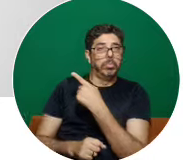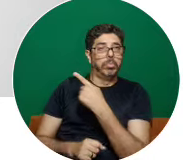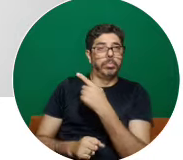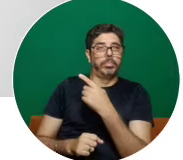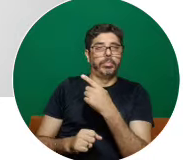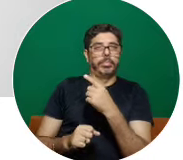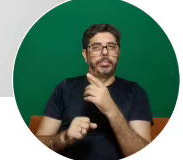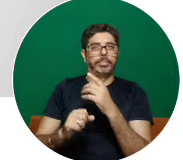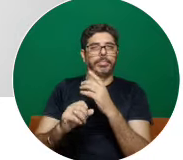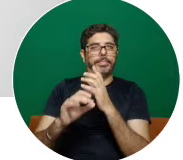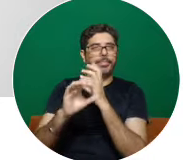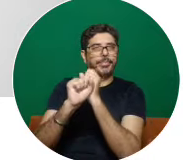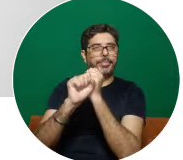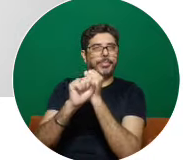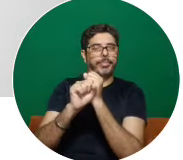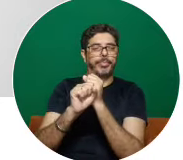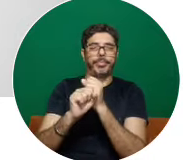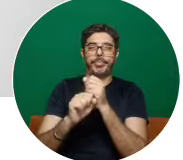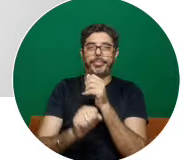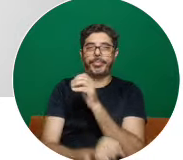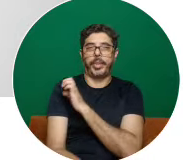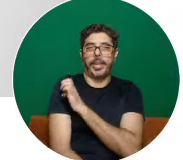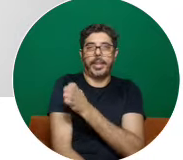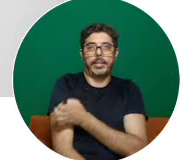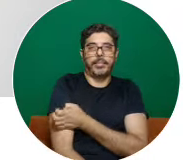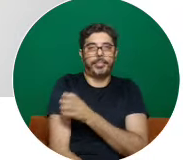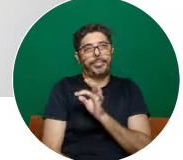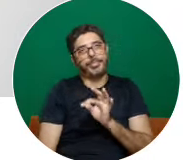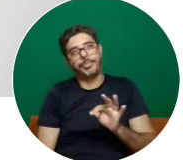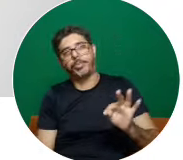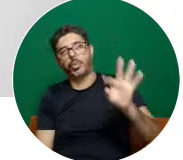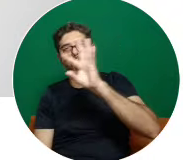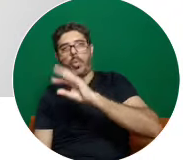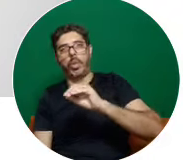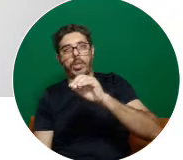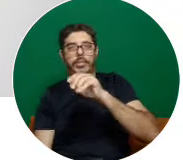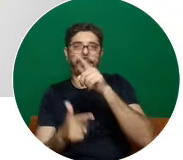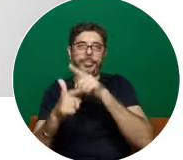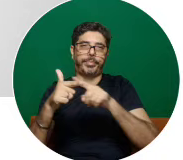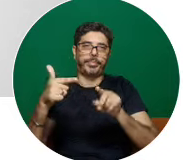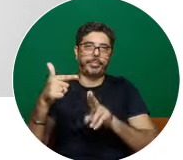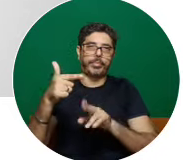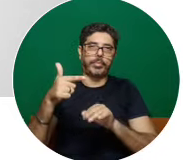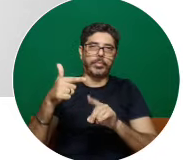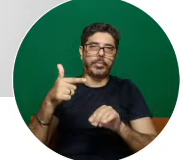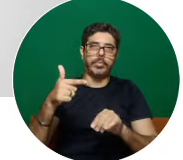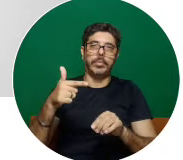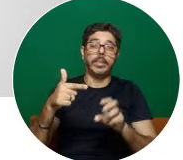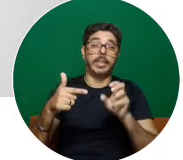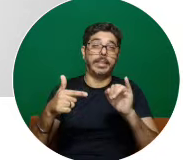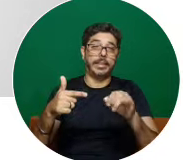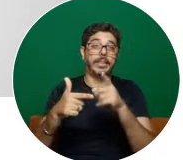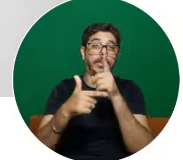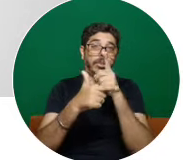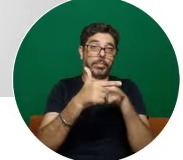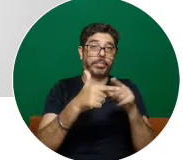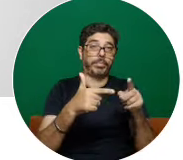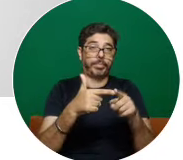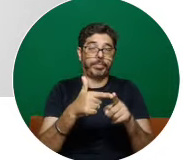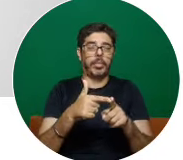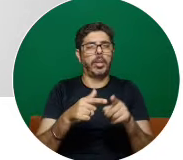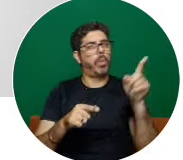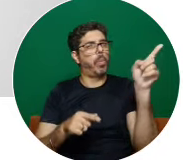pelo volume. Agora, se nós substituirmos as expressões para a capacitância e para a diferença de potencial, os fatores geométricos